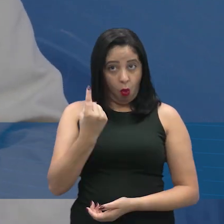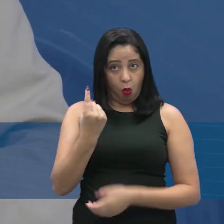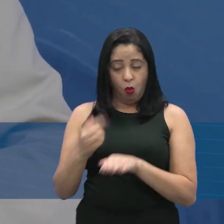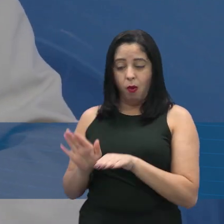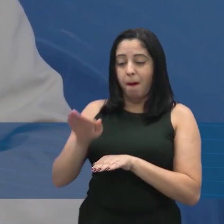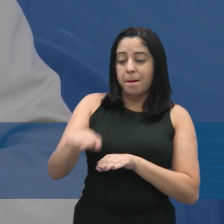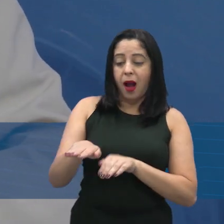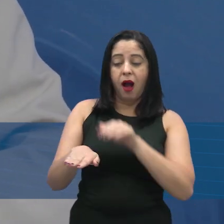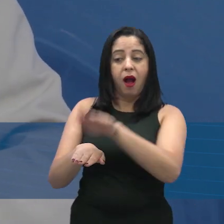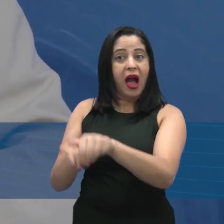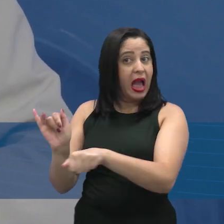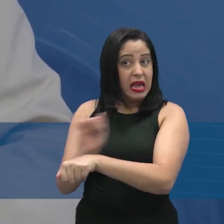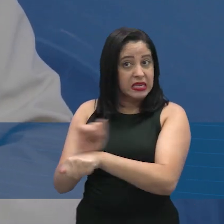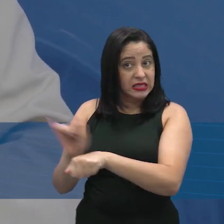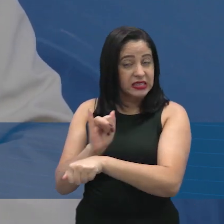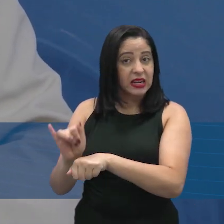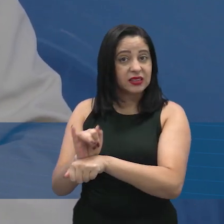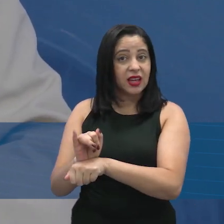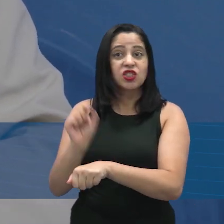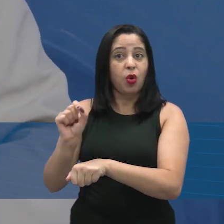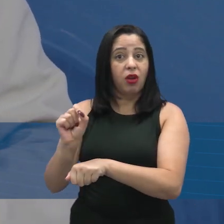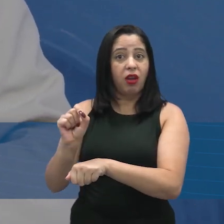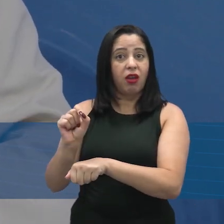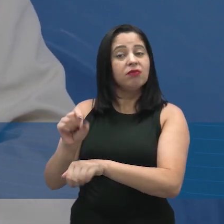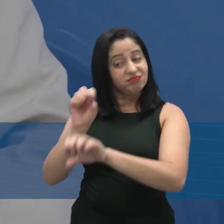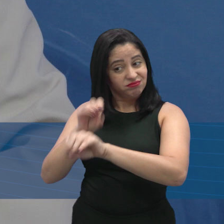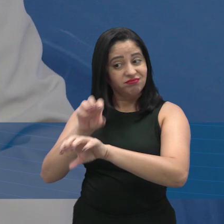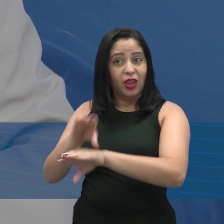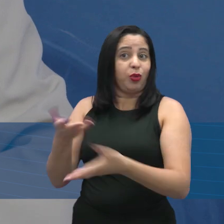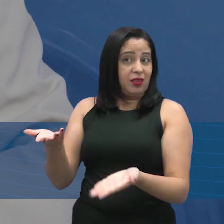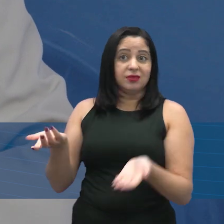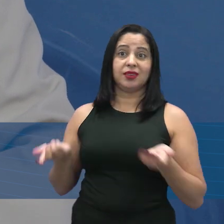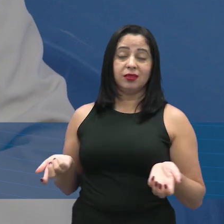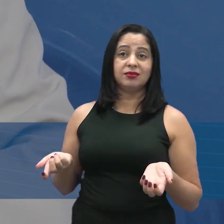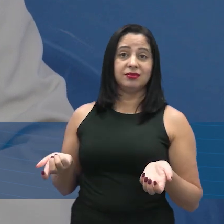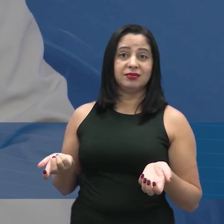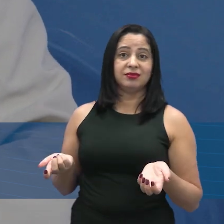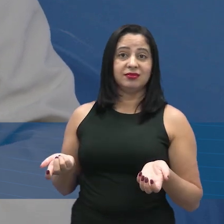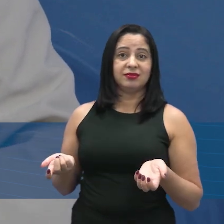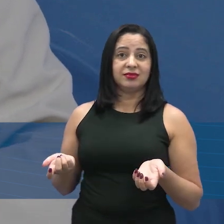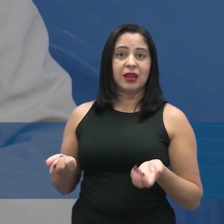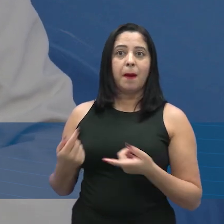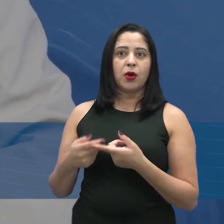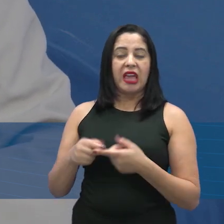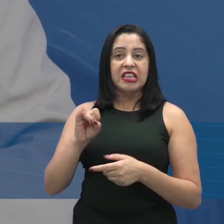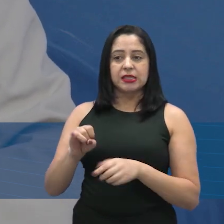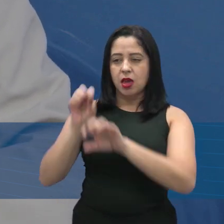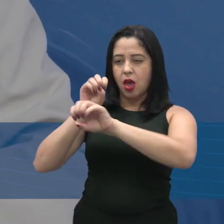dos possíveis atalhos para chegar nesse caminho é, evidentemente, a educação. A educação nos